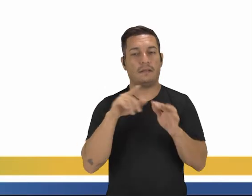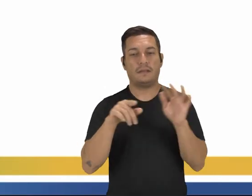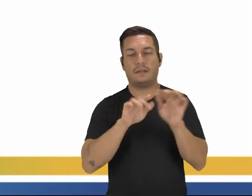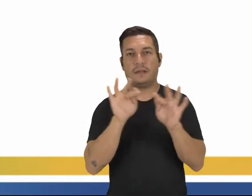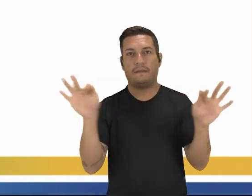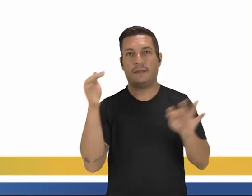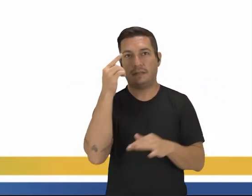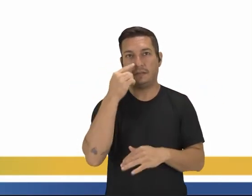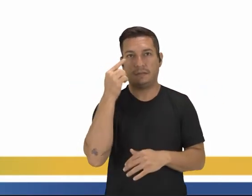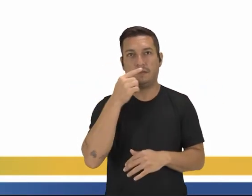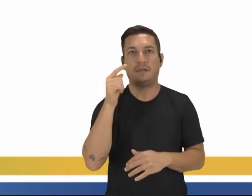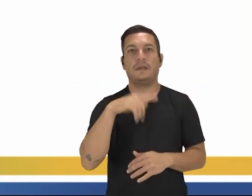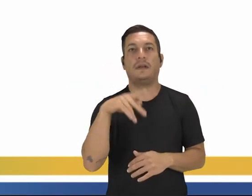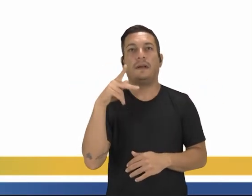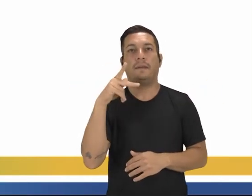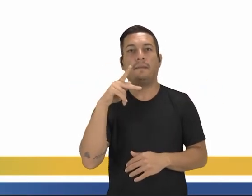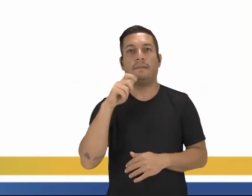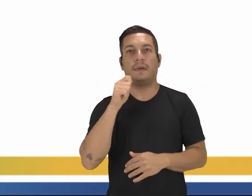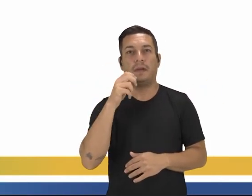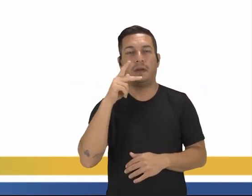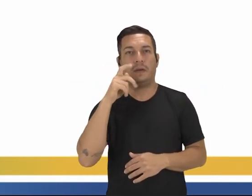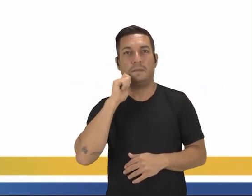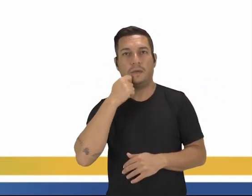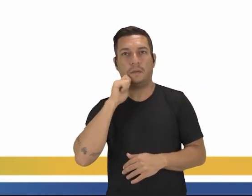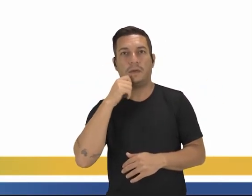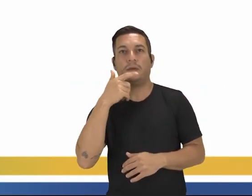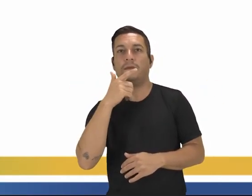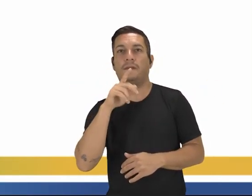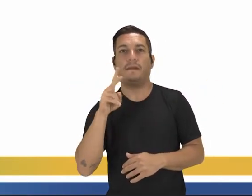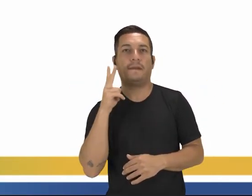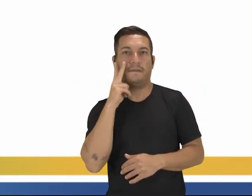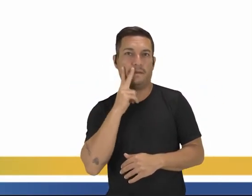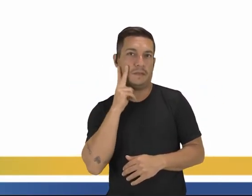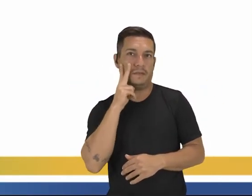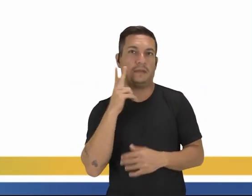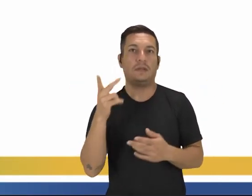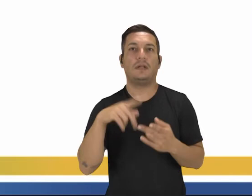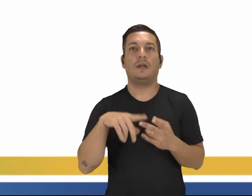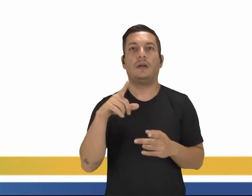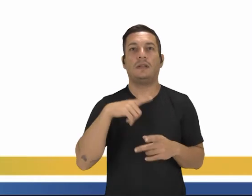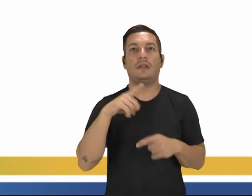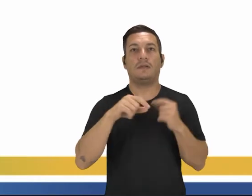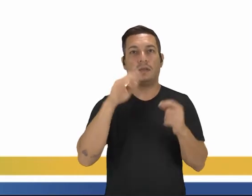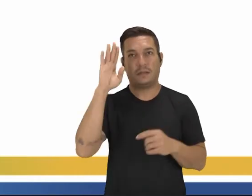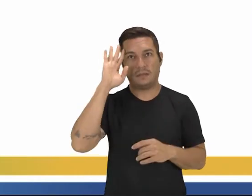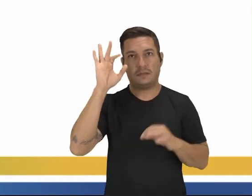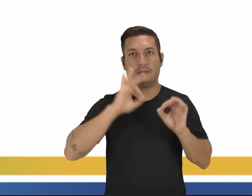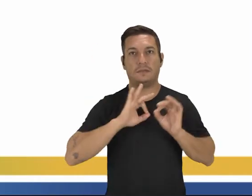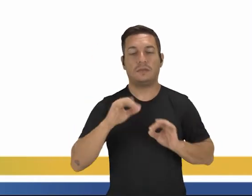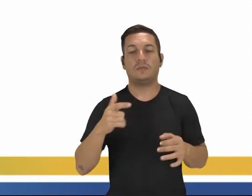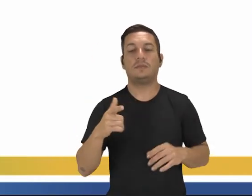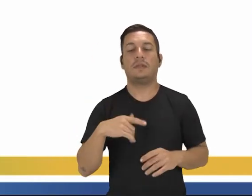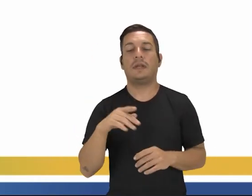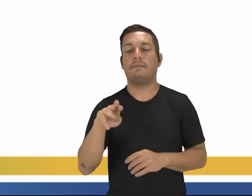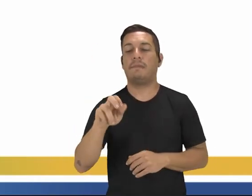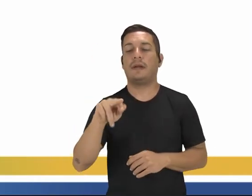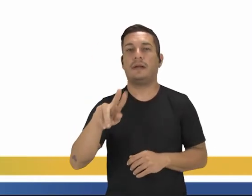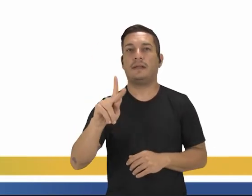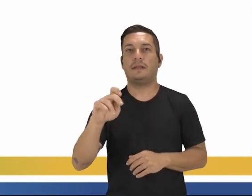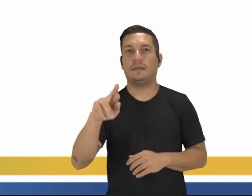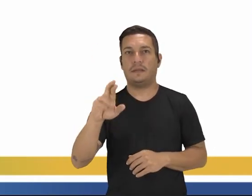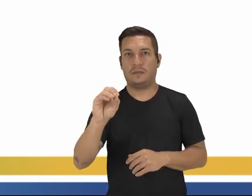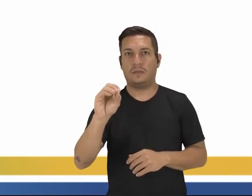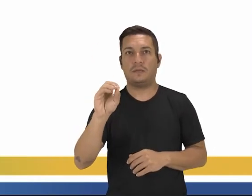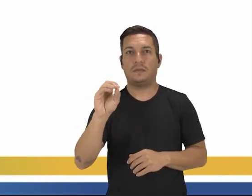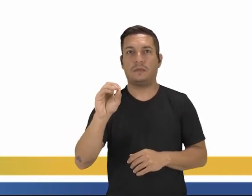manda capitán, no manda marinero. E o próximo, aunque la mona se vista de